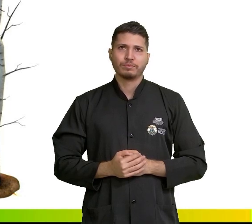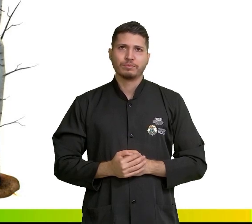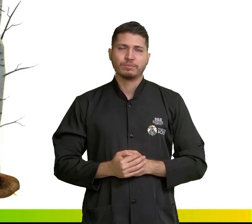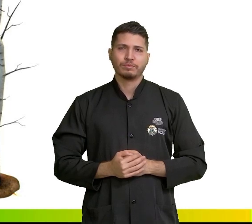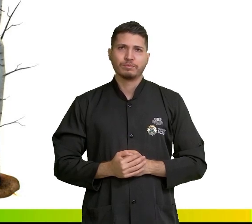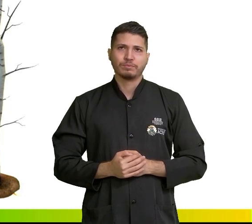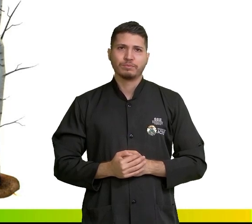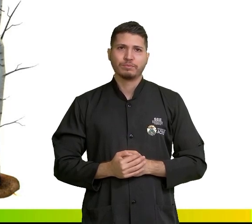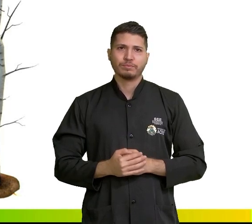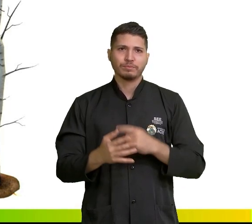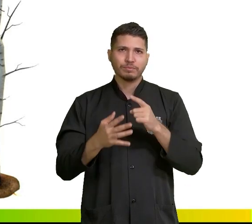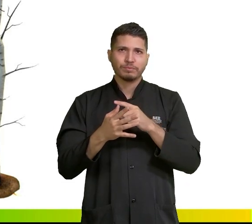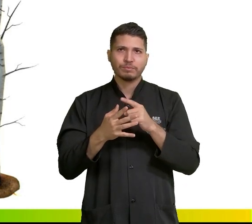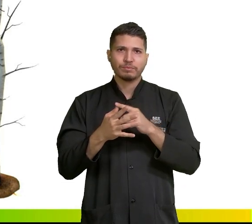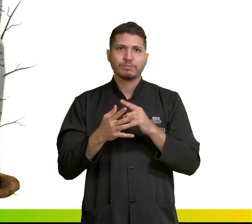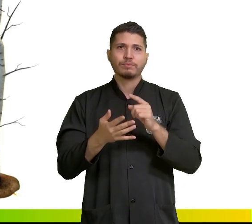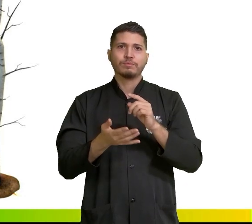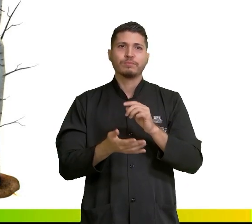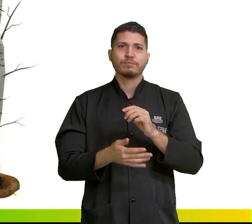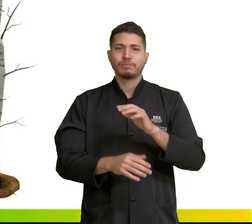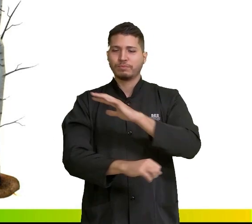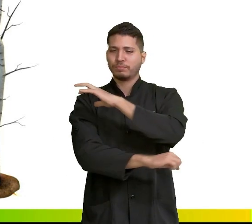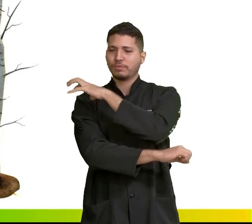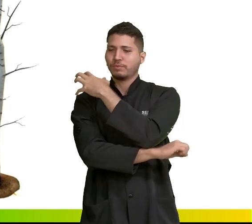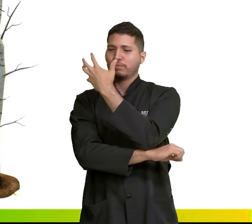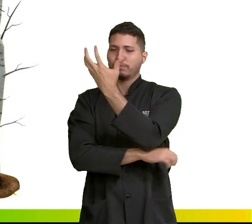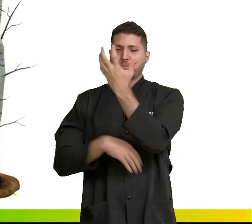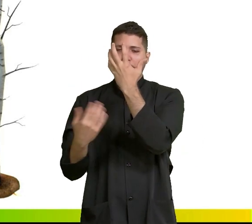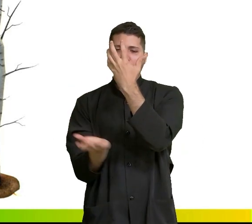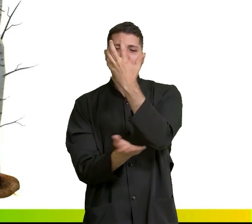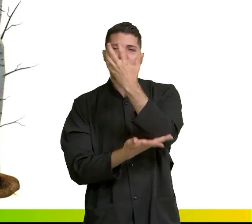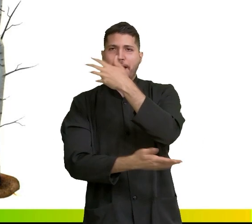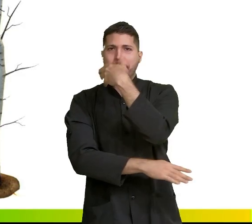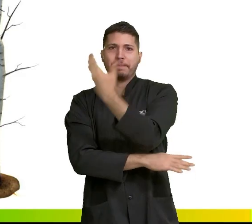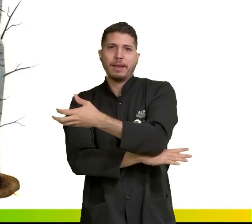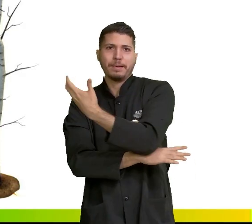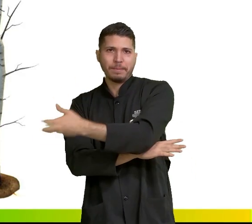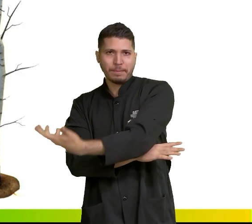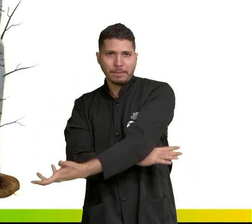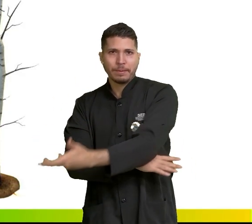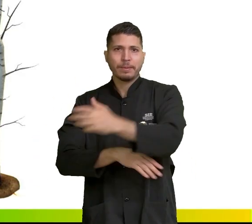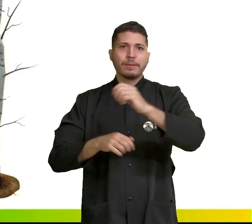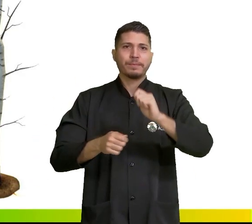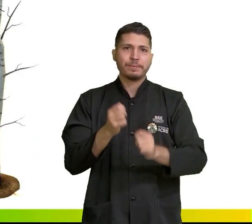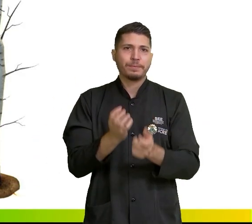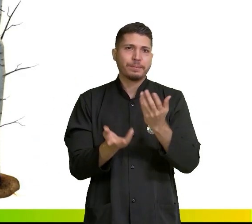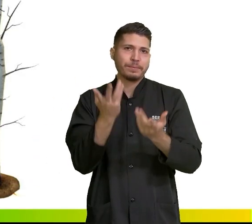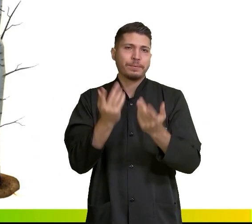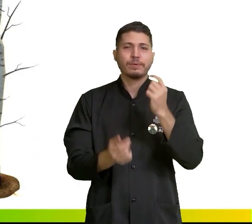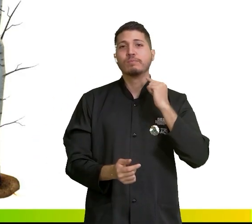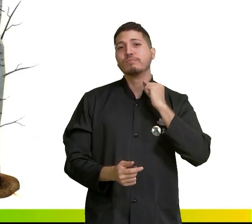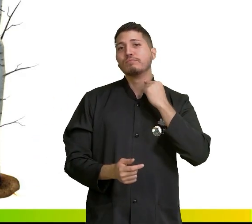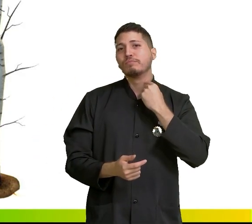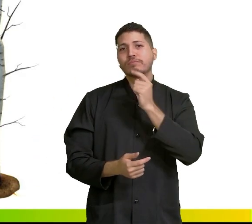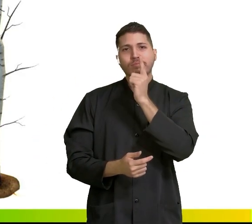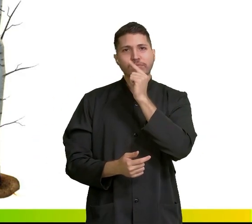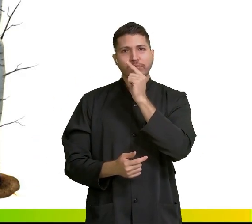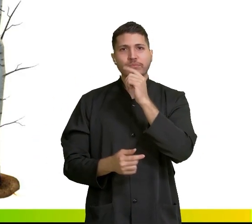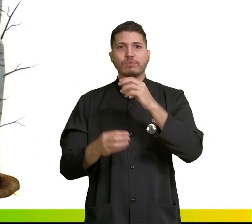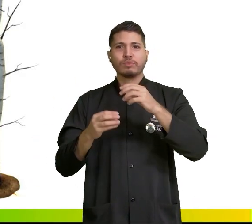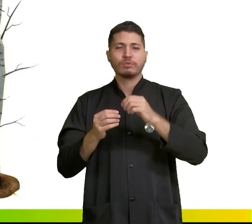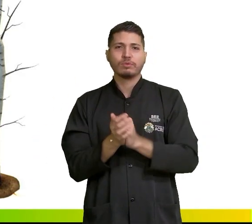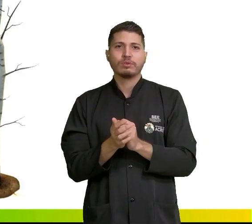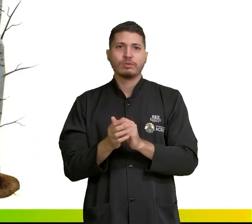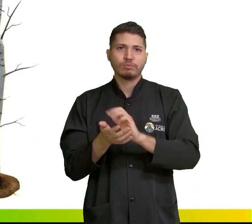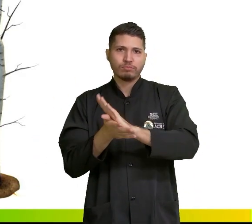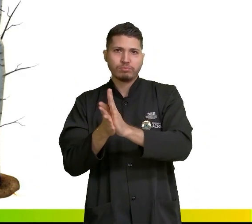exemplo o desmatamento, as queimadas, a poluição da água, a degradação do solo, seja